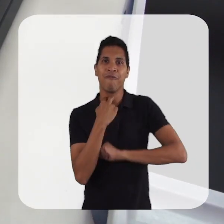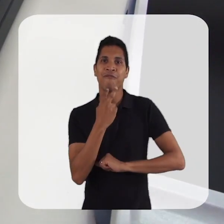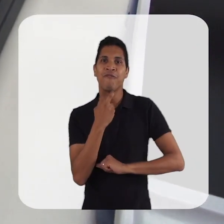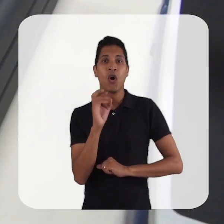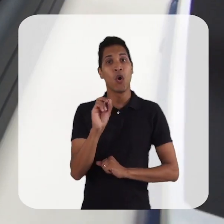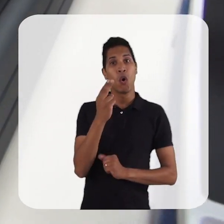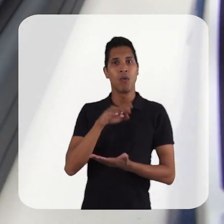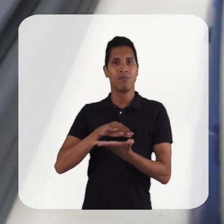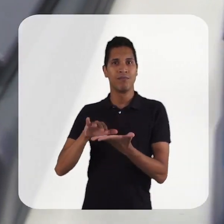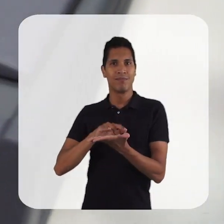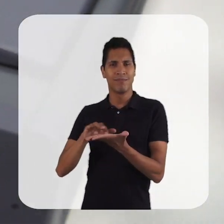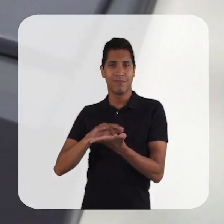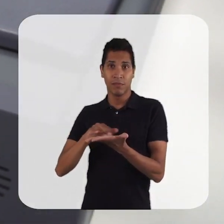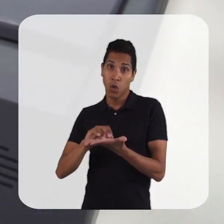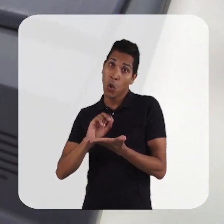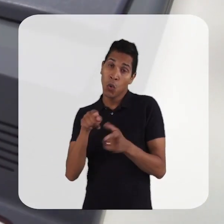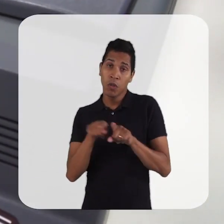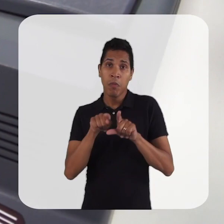para voz e braile.